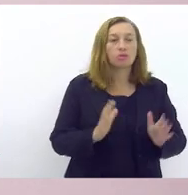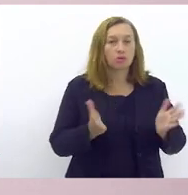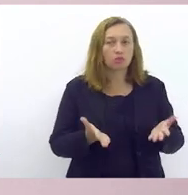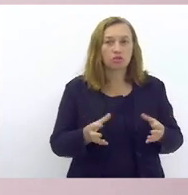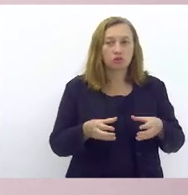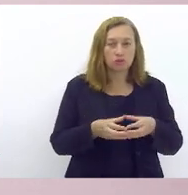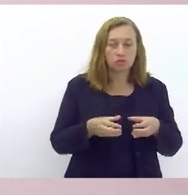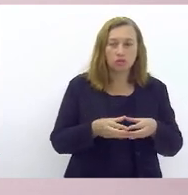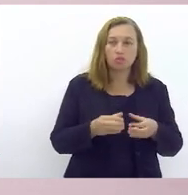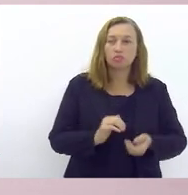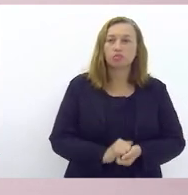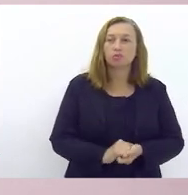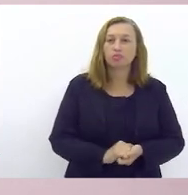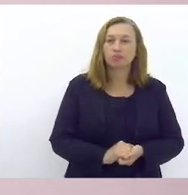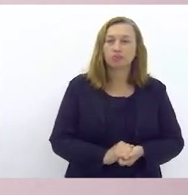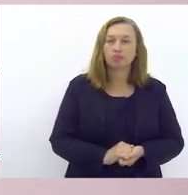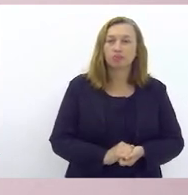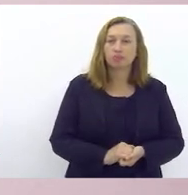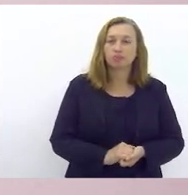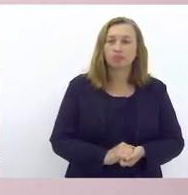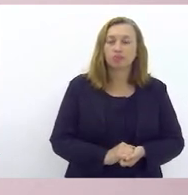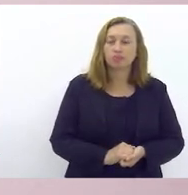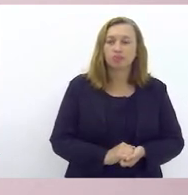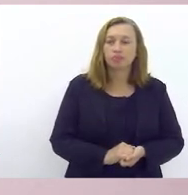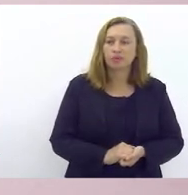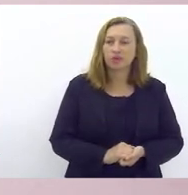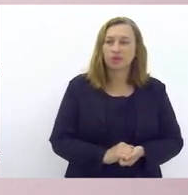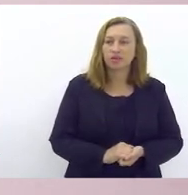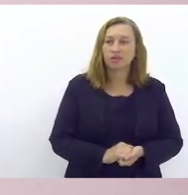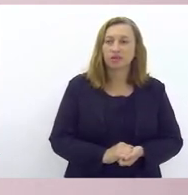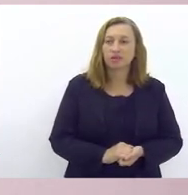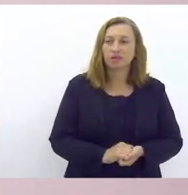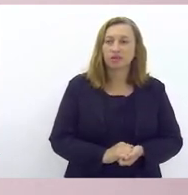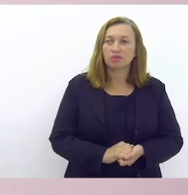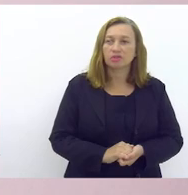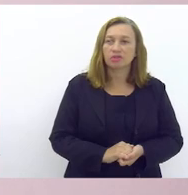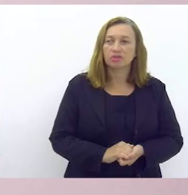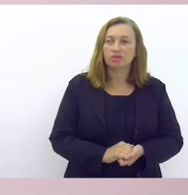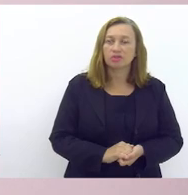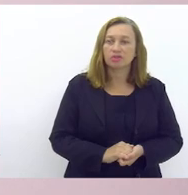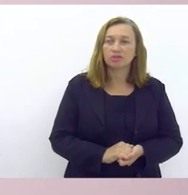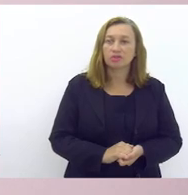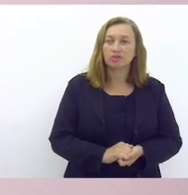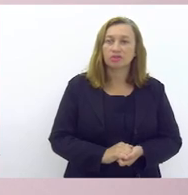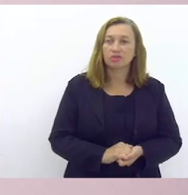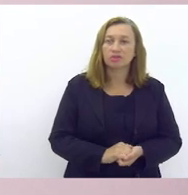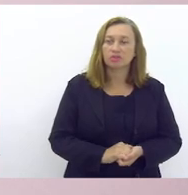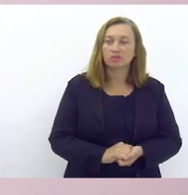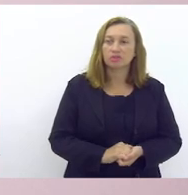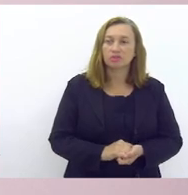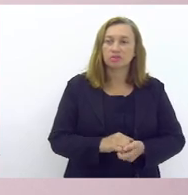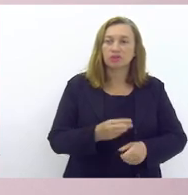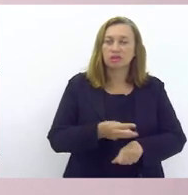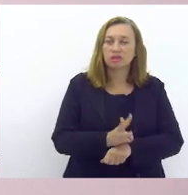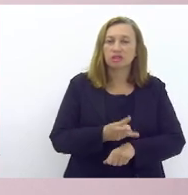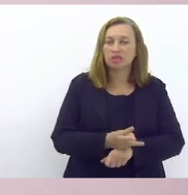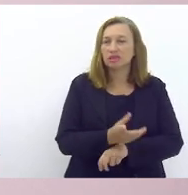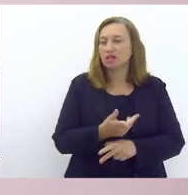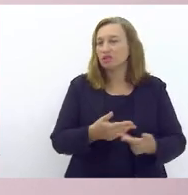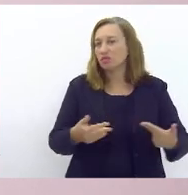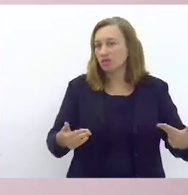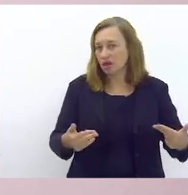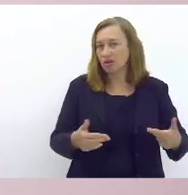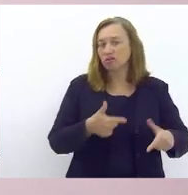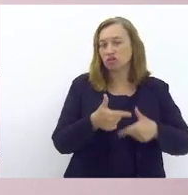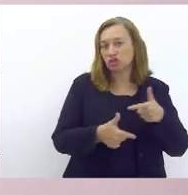categoria hoje, ela foi, hoje está, hoje terceirizar os serviços hoje, né, da